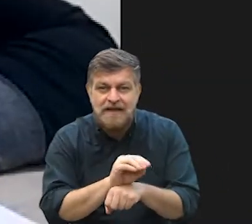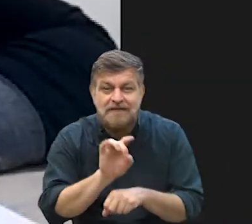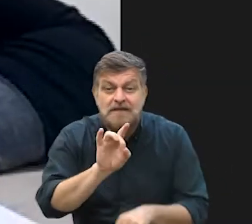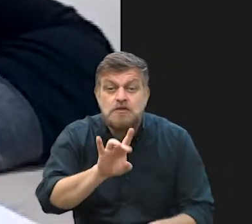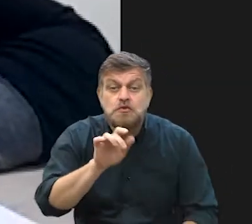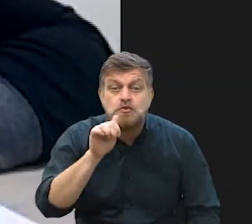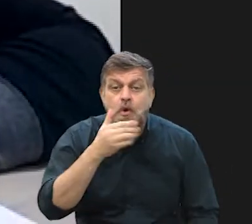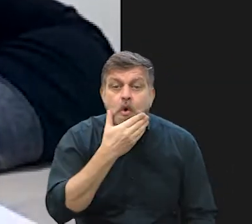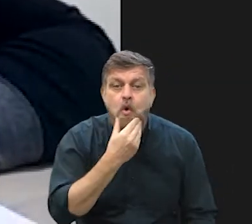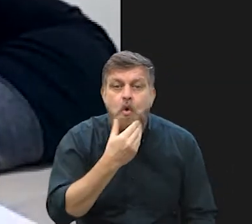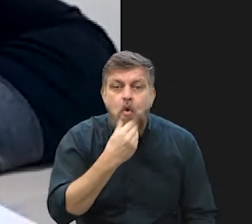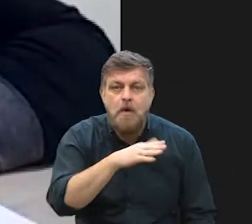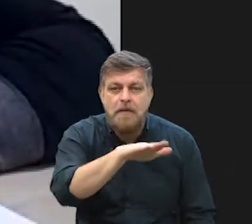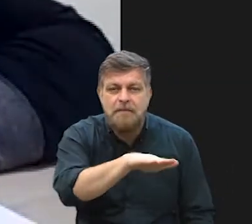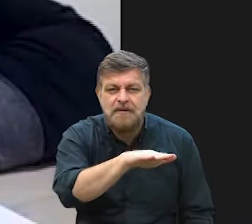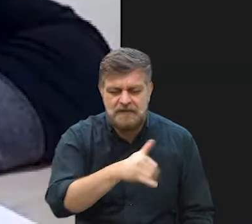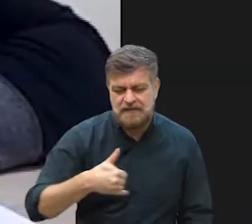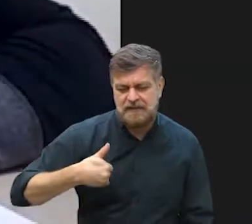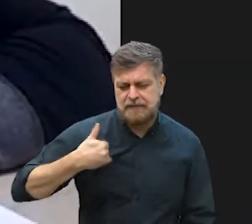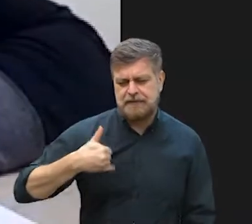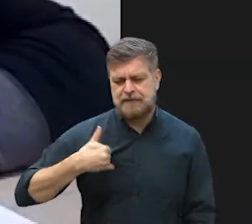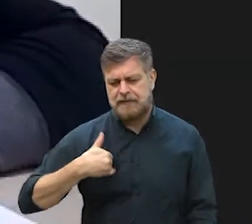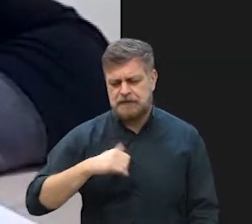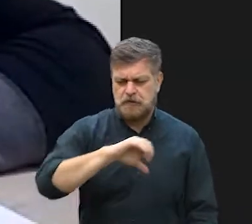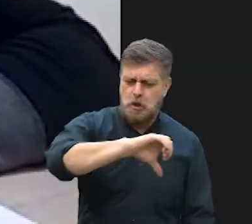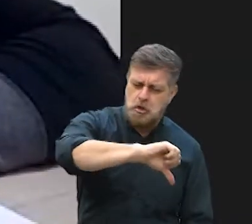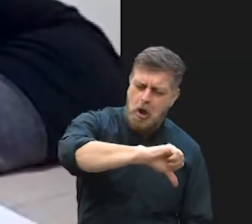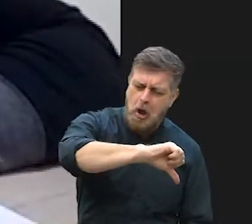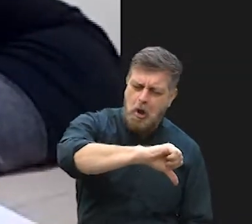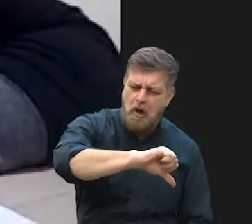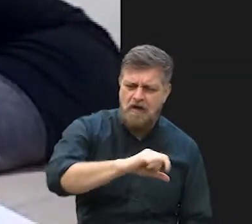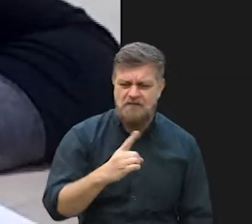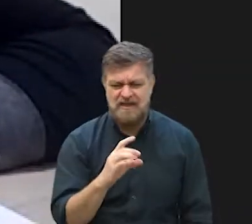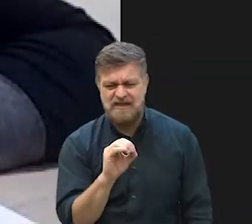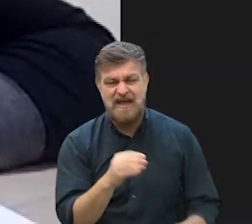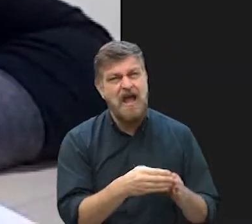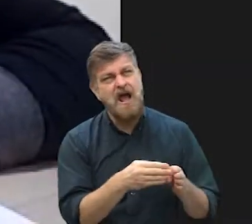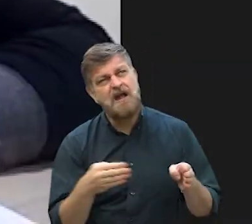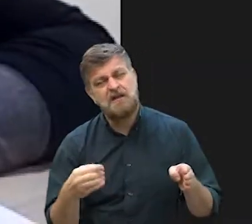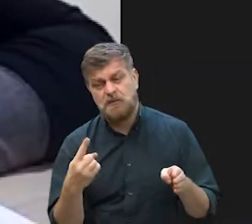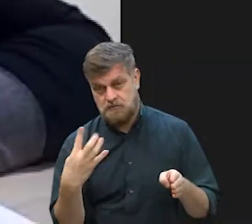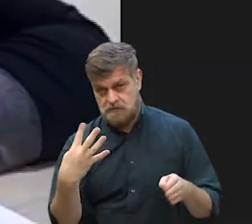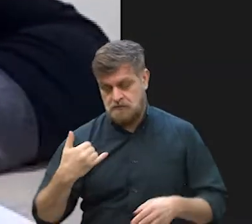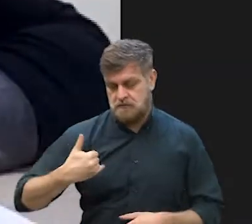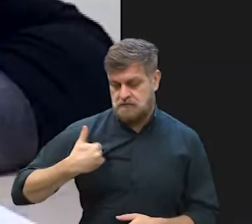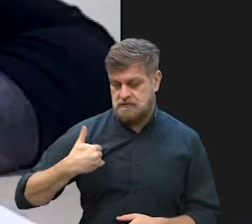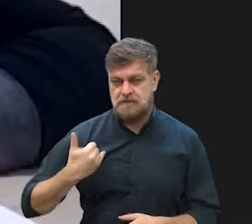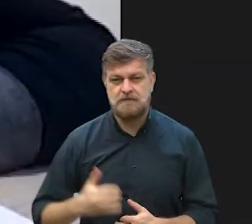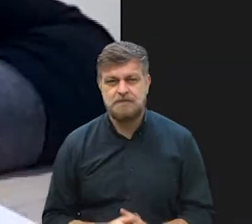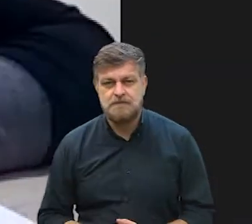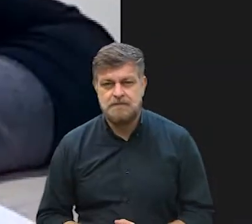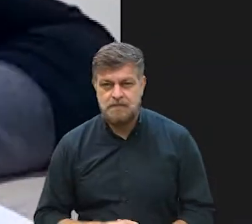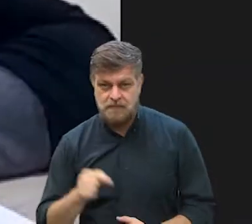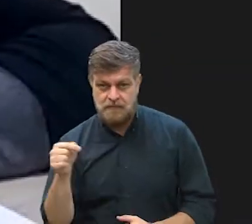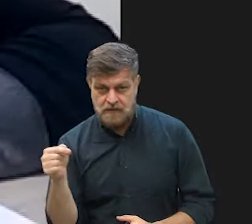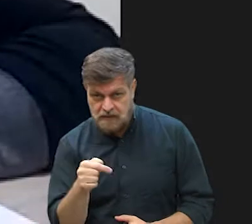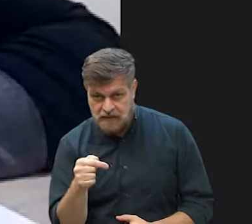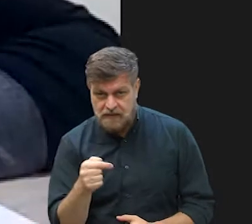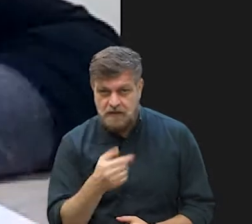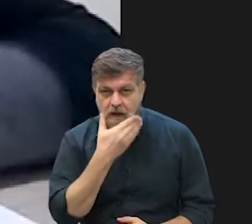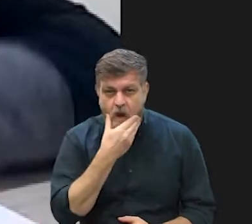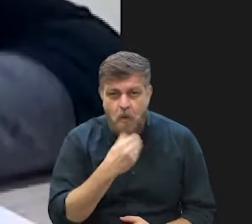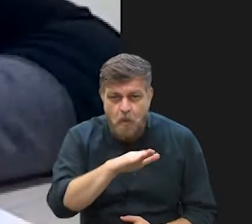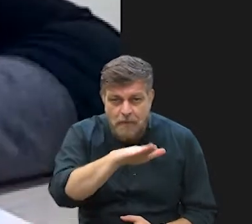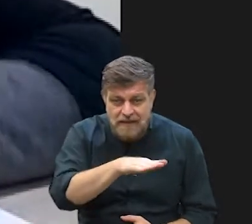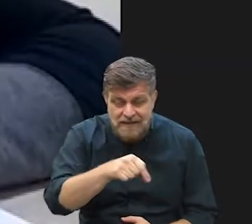meninos, né, na idade de 9, 10 até 14 anos, e eles